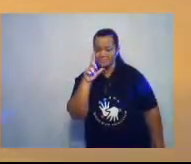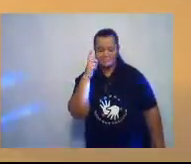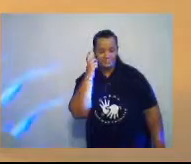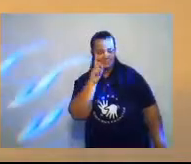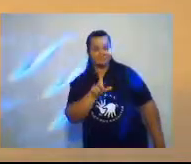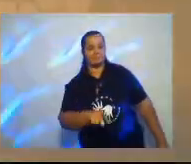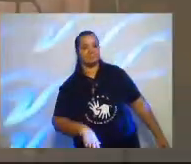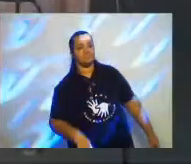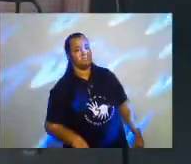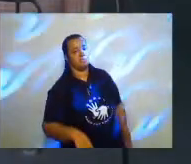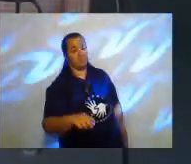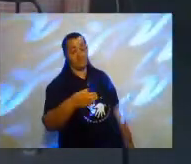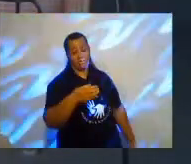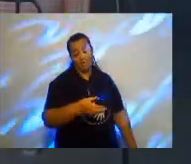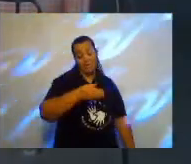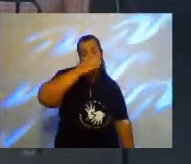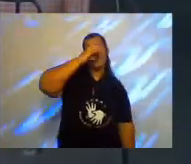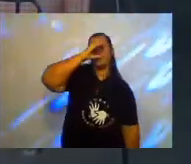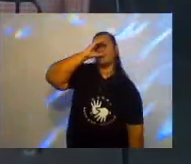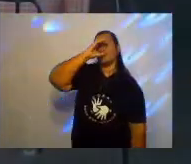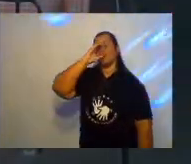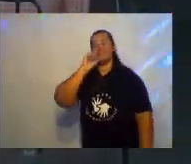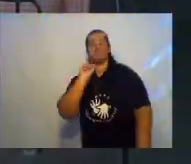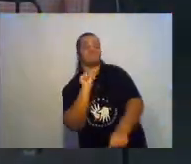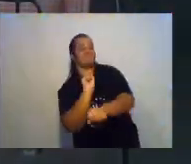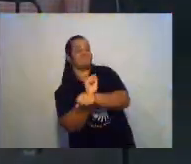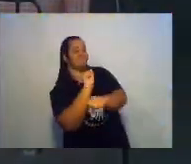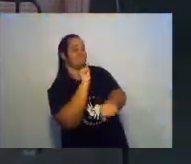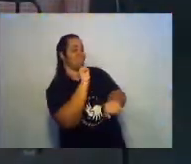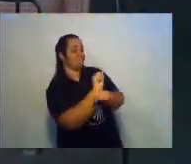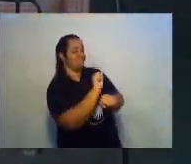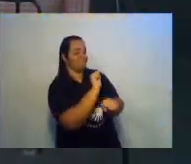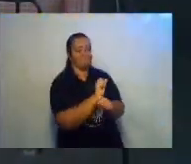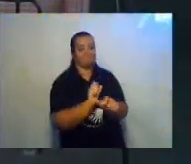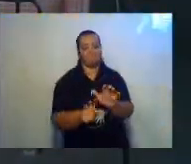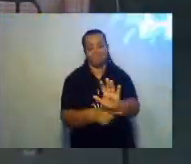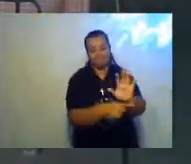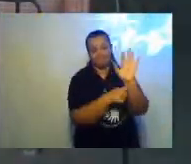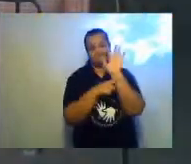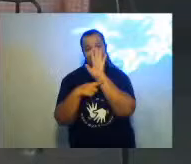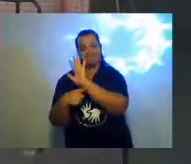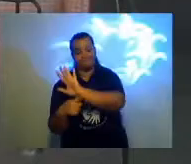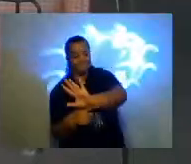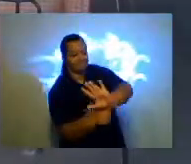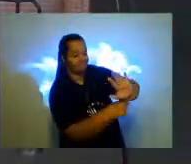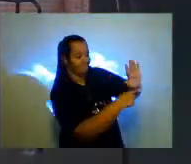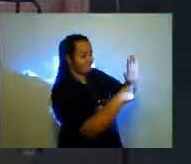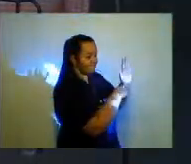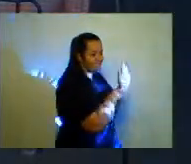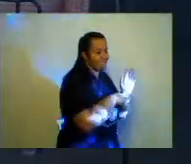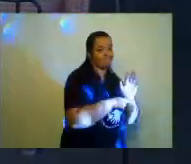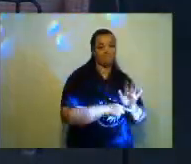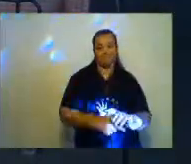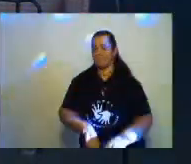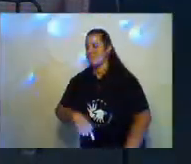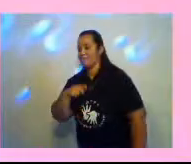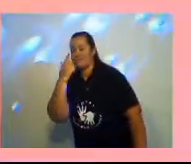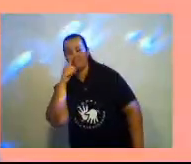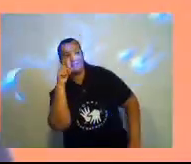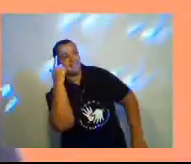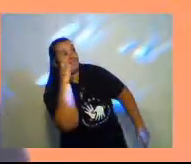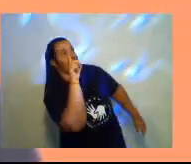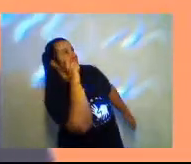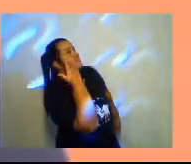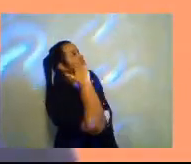Se iludir, seu copo já tá cheio aqui pra te acudir. Não, não,